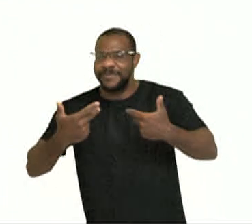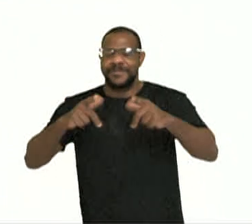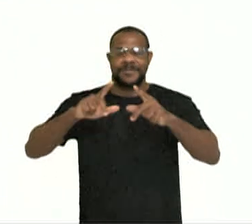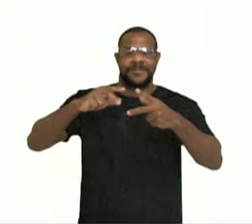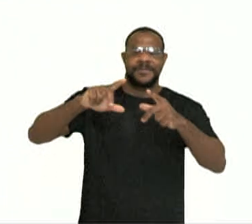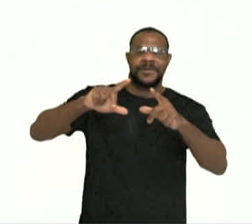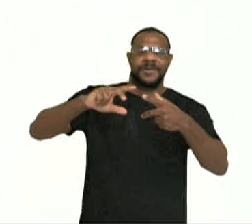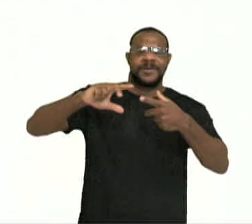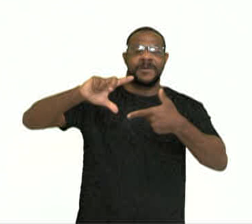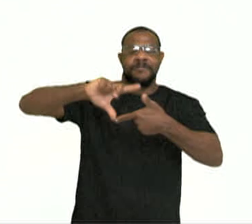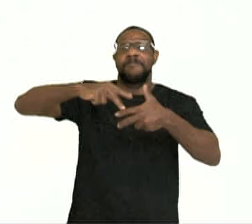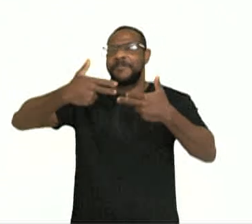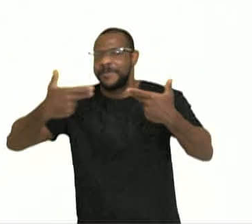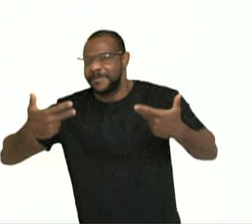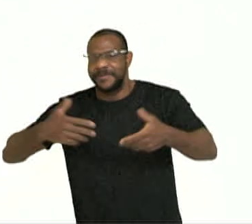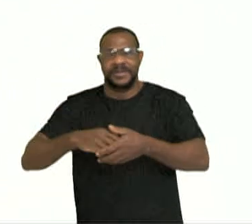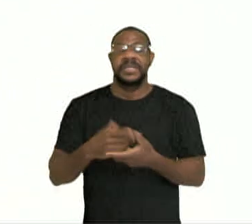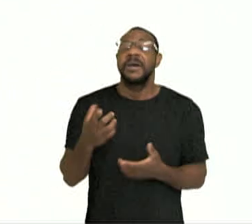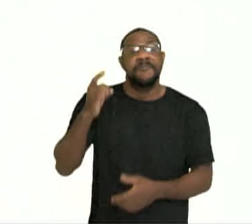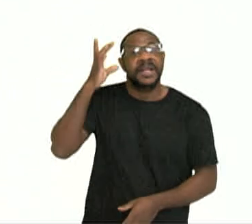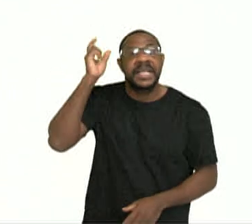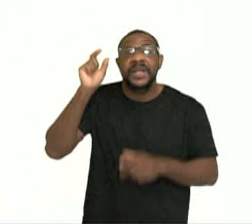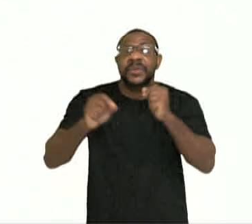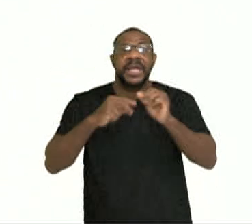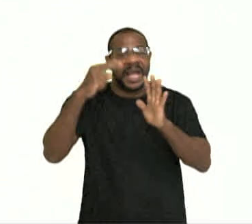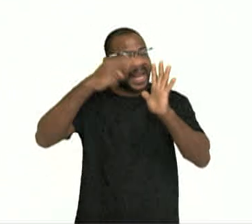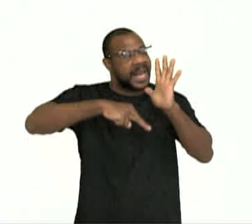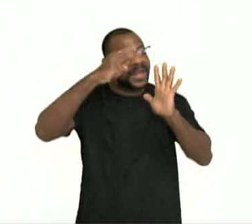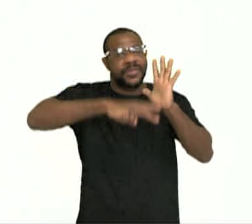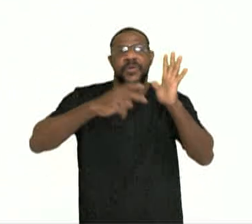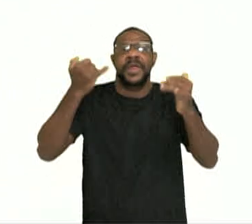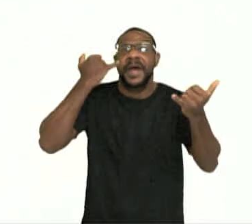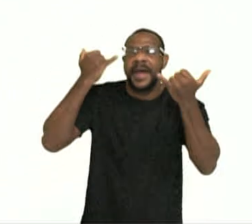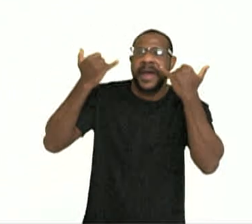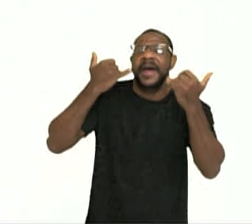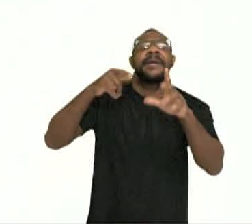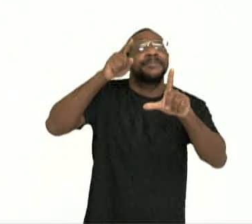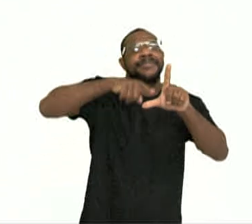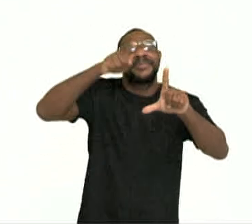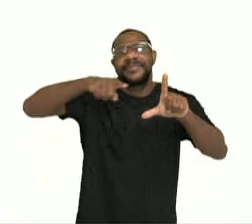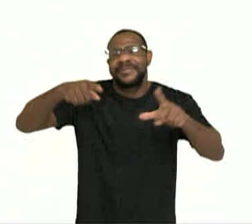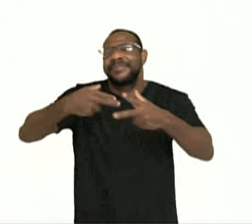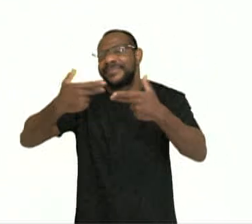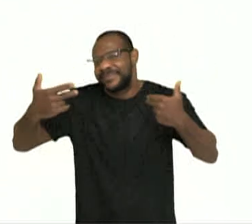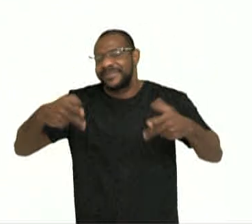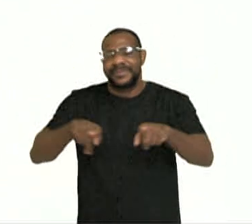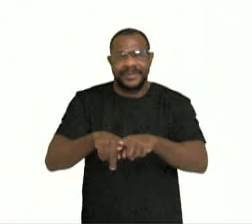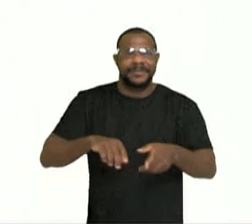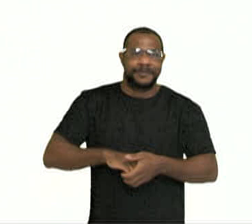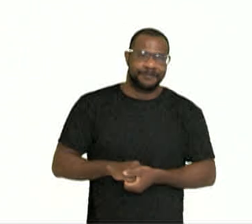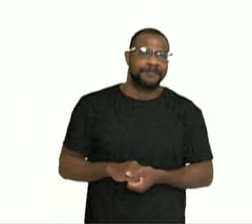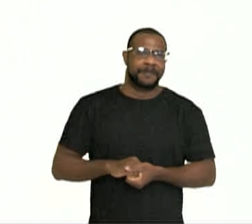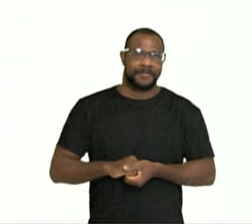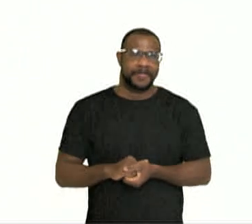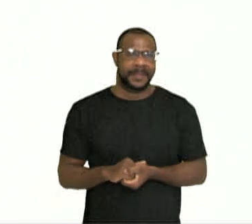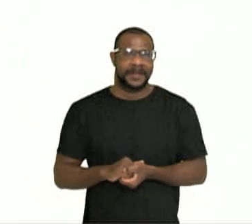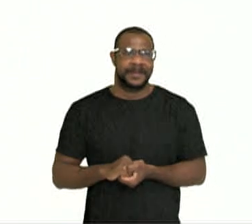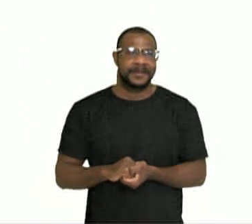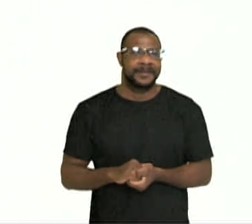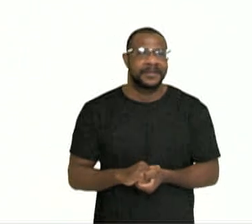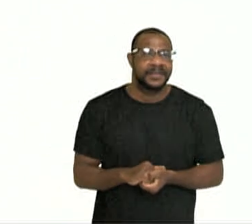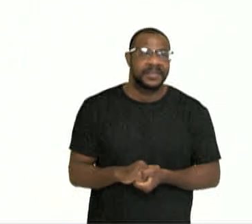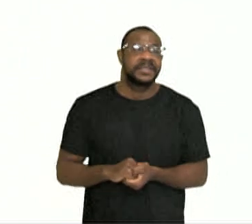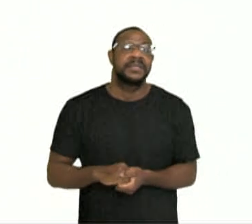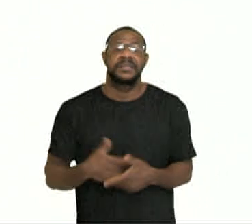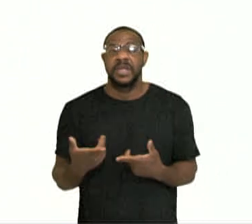dos dados. Então, é diferente de um texto normal lá em forma de parágrafos, né, que trazem as informações também.